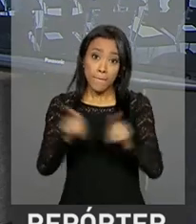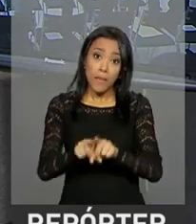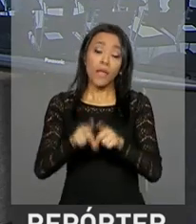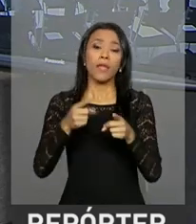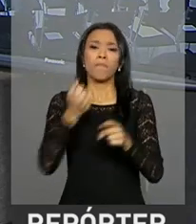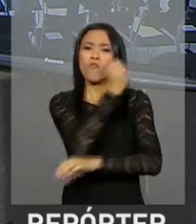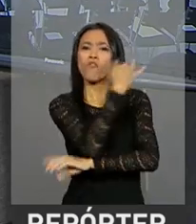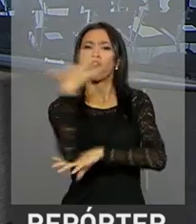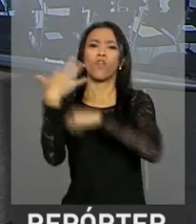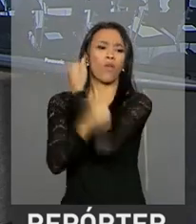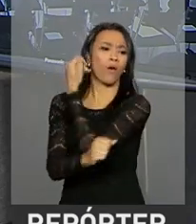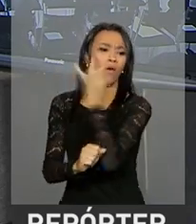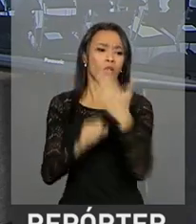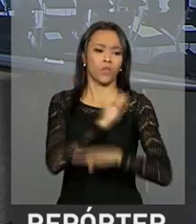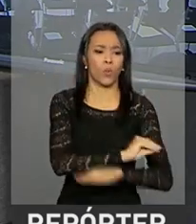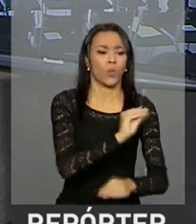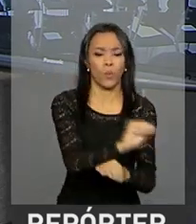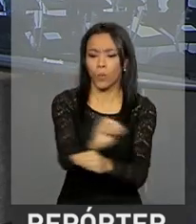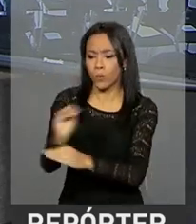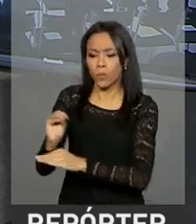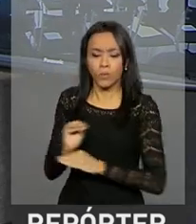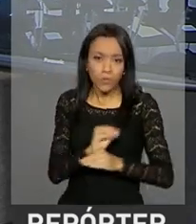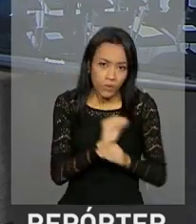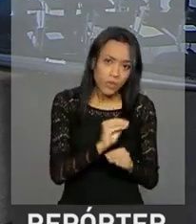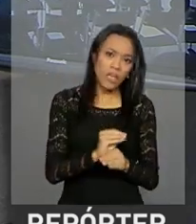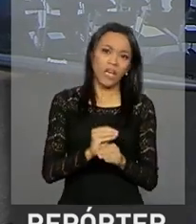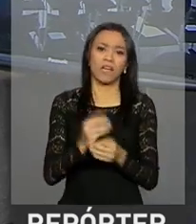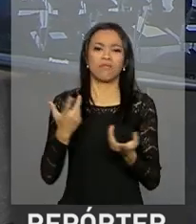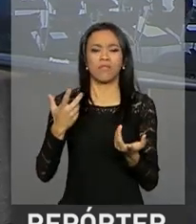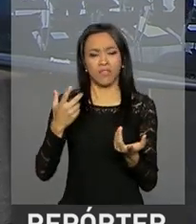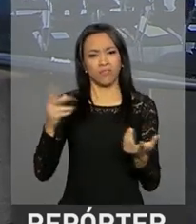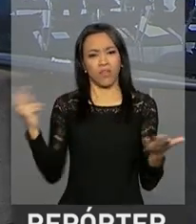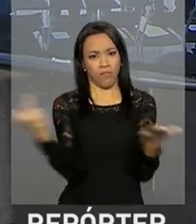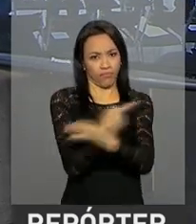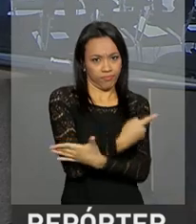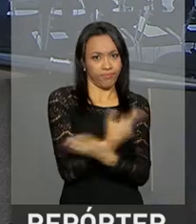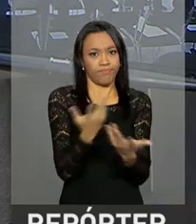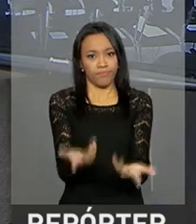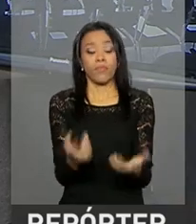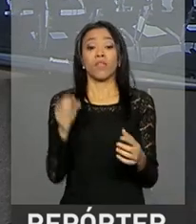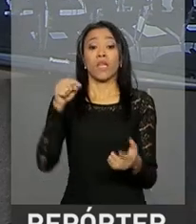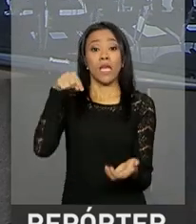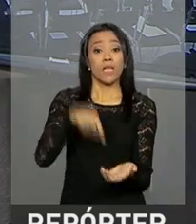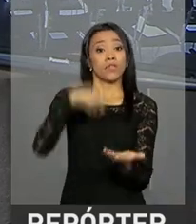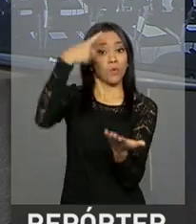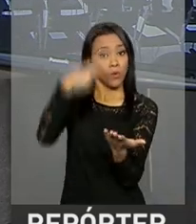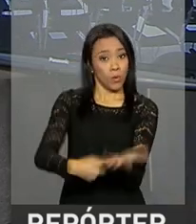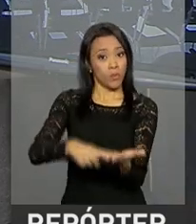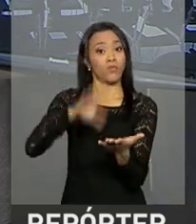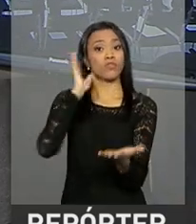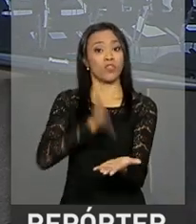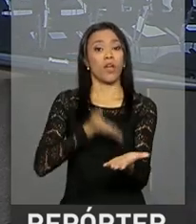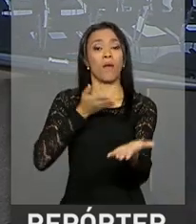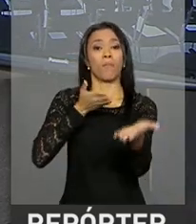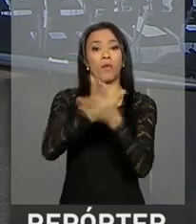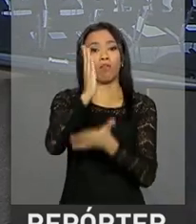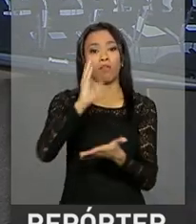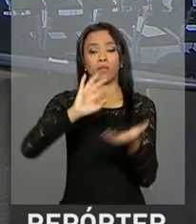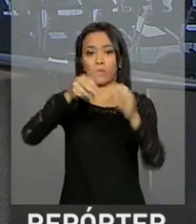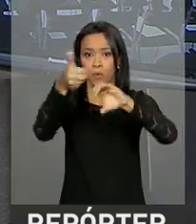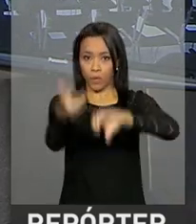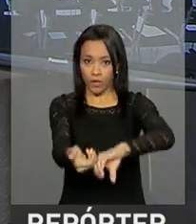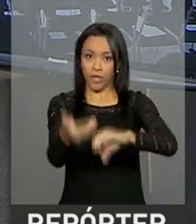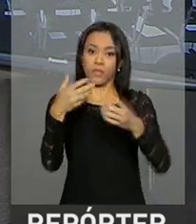de florestas e de pastagens degradadas. O acordo, ele foi aprovado pelo Congresso Nacional. A